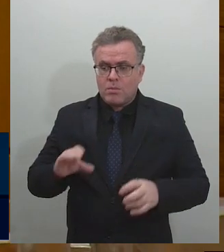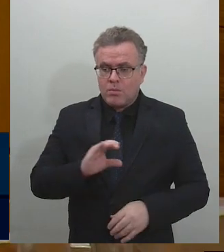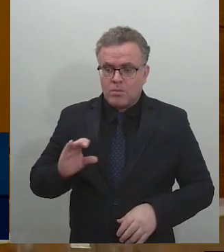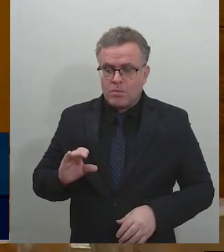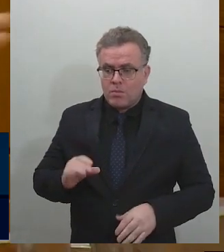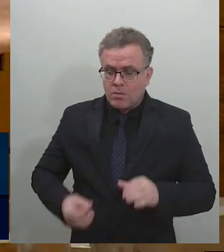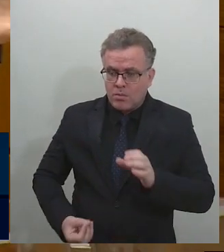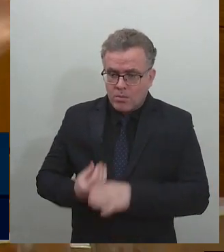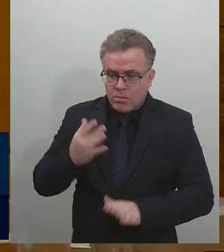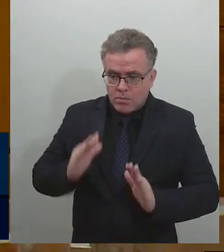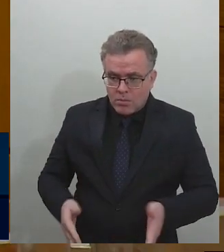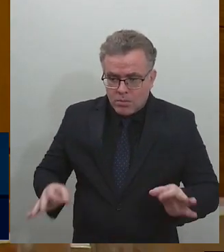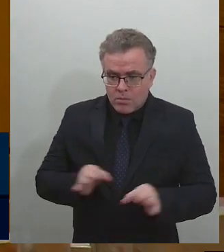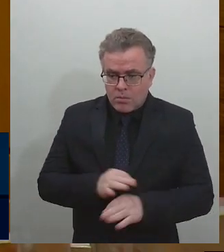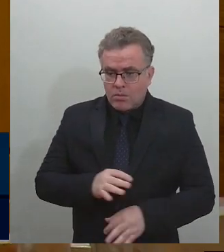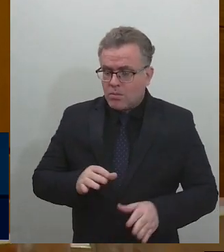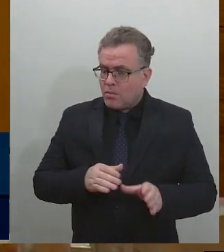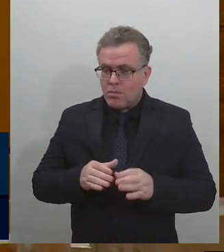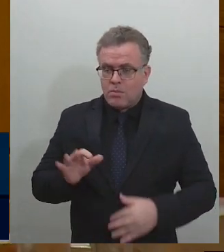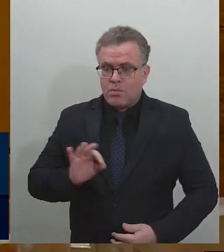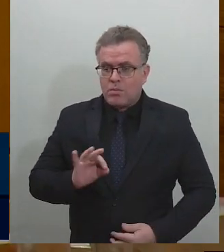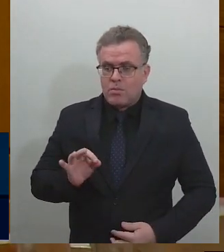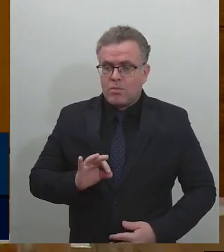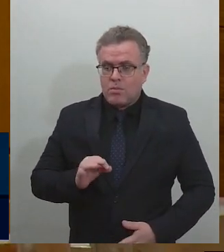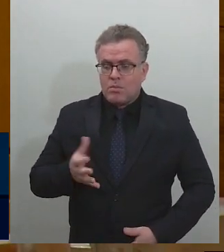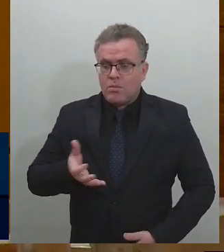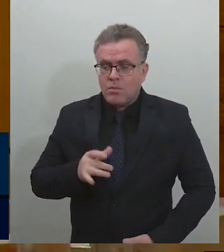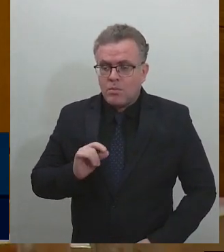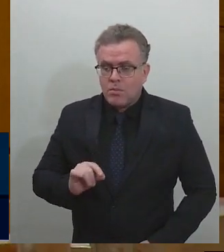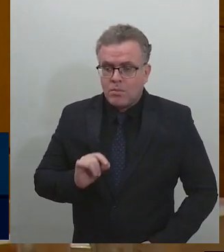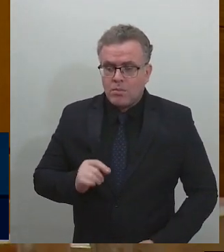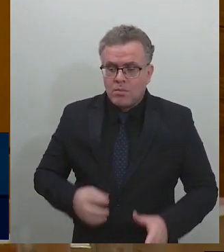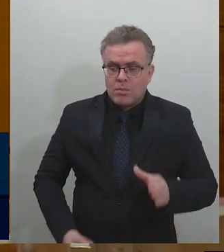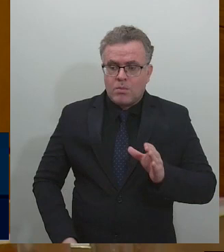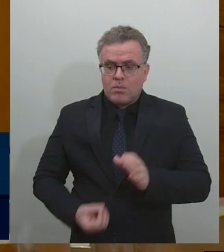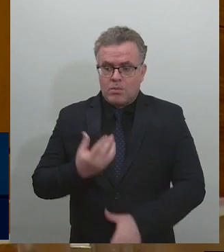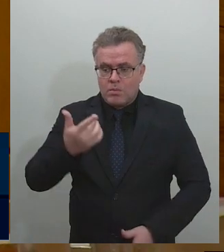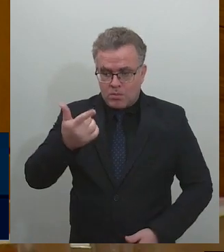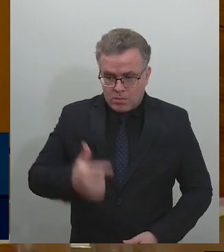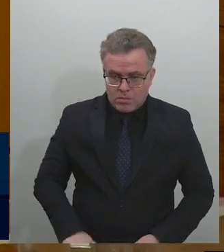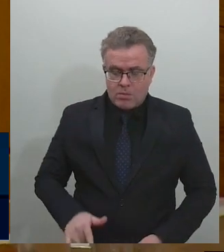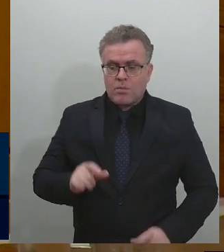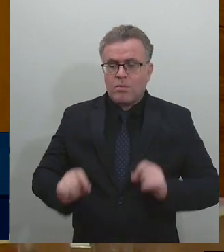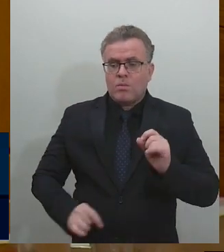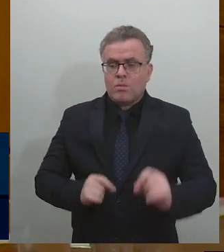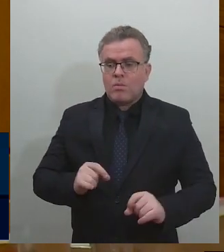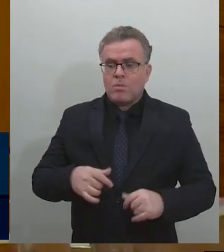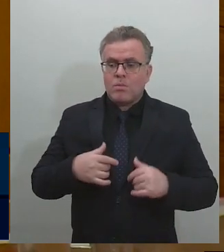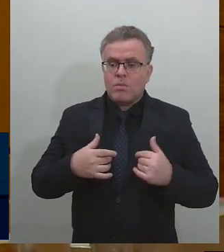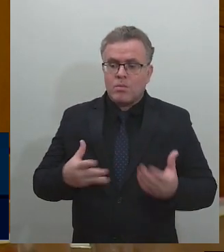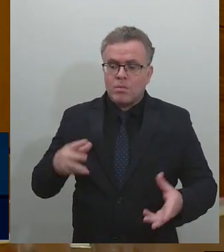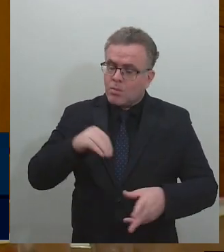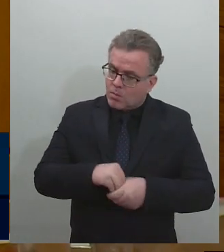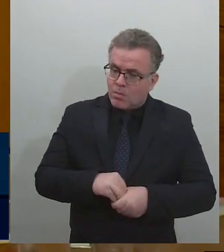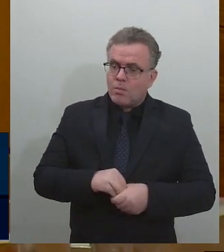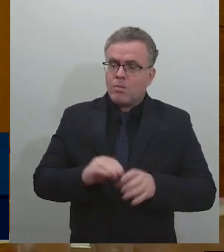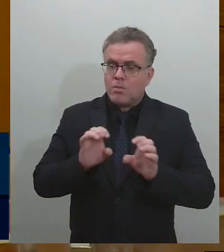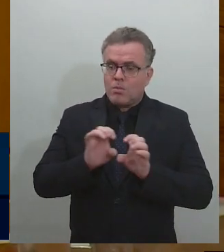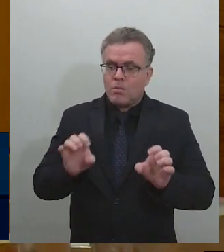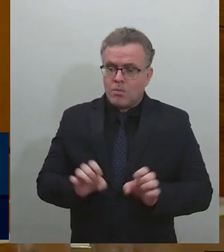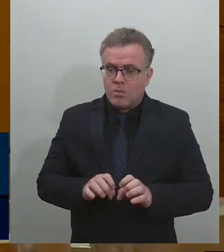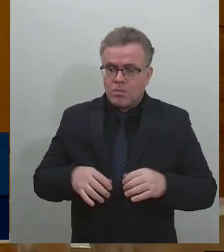público, eles querem criar mais cargos em comissão dentro da própria estrutura do Ministério Público. Ou seja, deputada Linda,